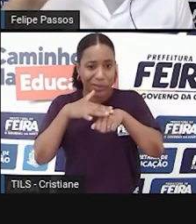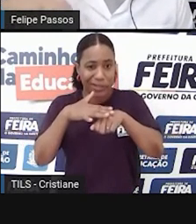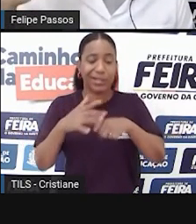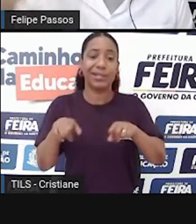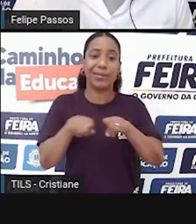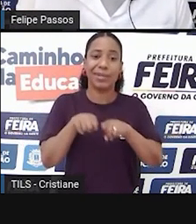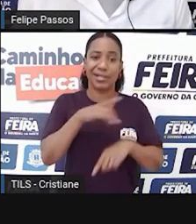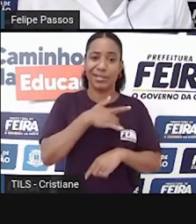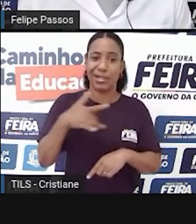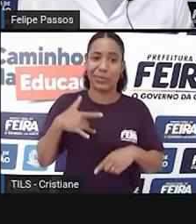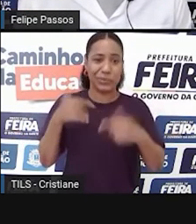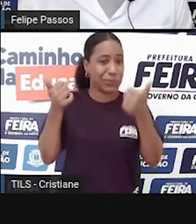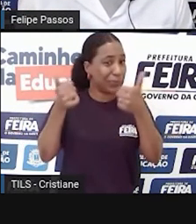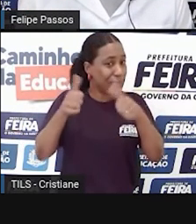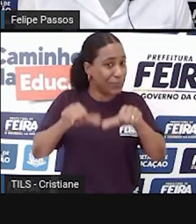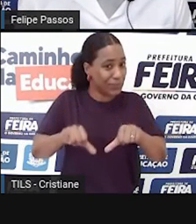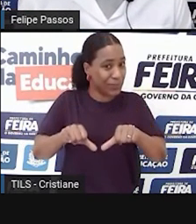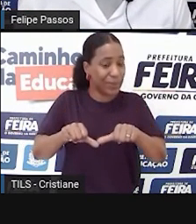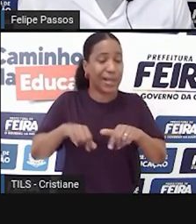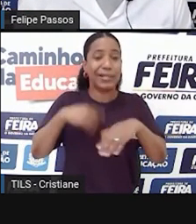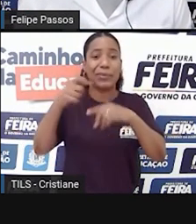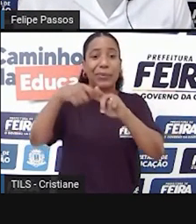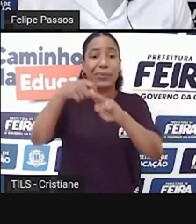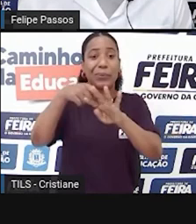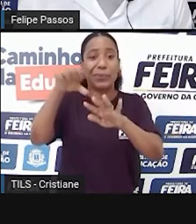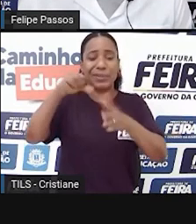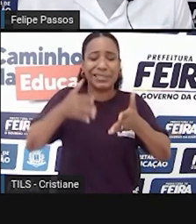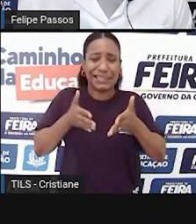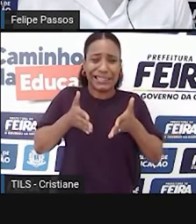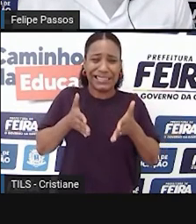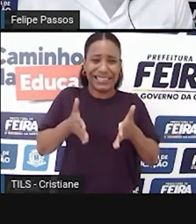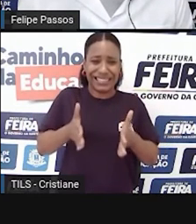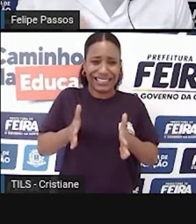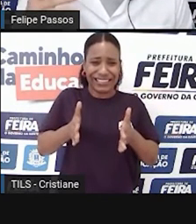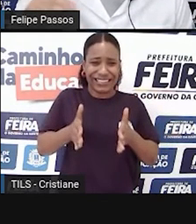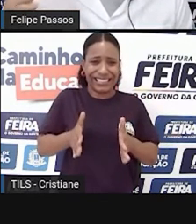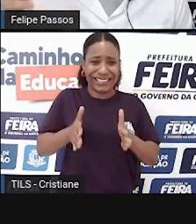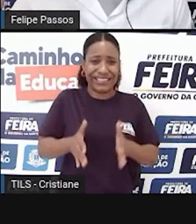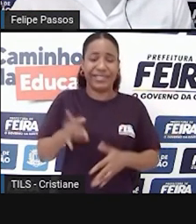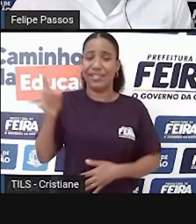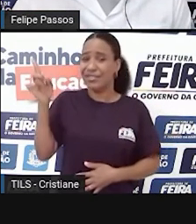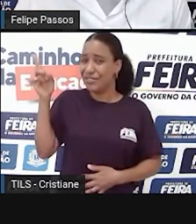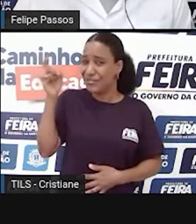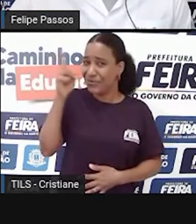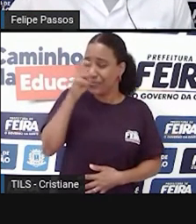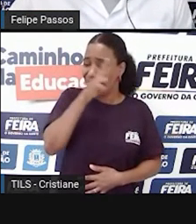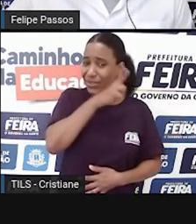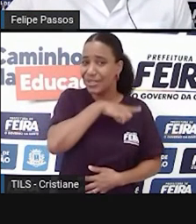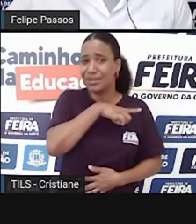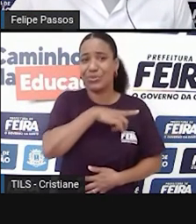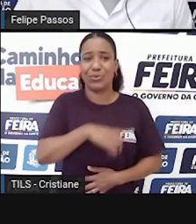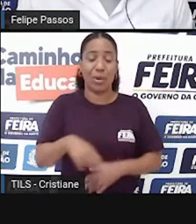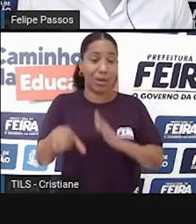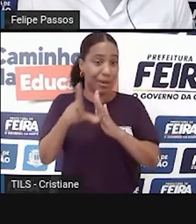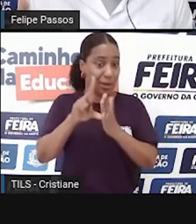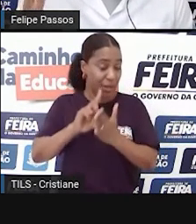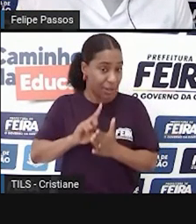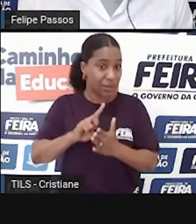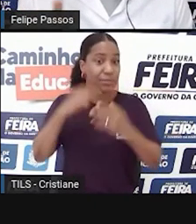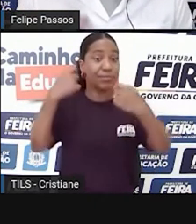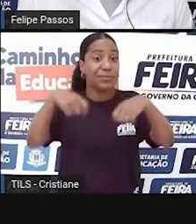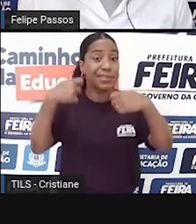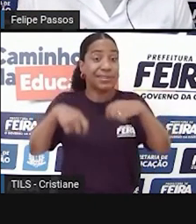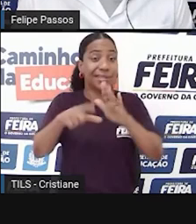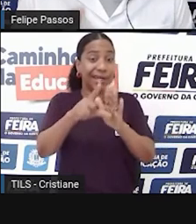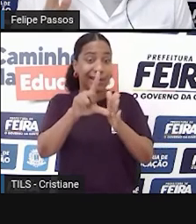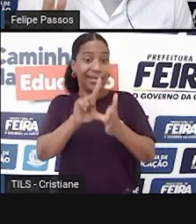O parto pode ser muito difícil por um pré-natal mal feito, né? Então, pré-natal são aqueles exames feitos quando a mulher, logo que a